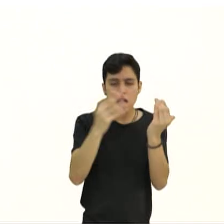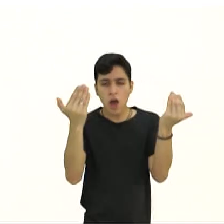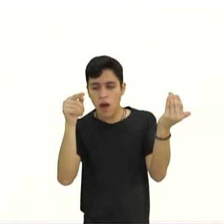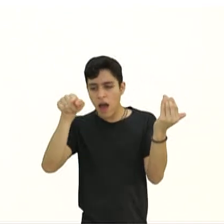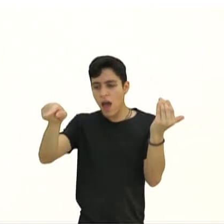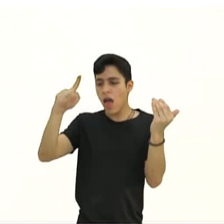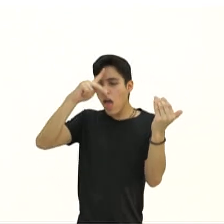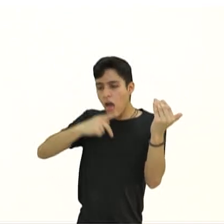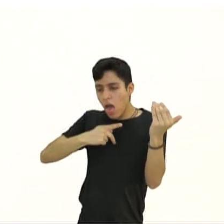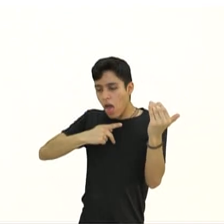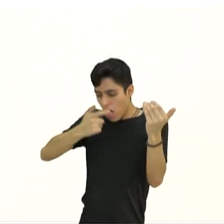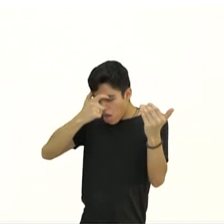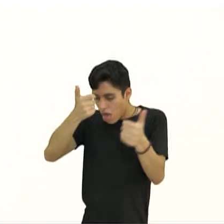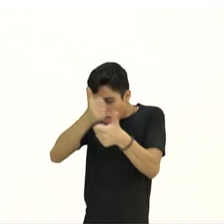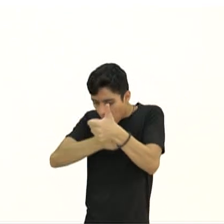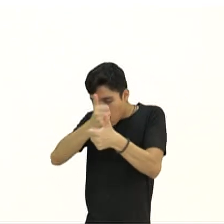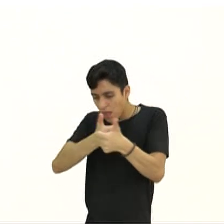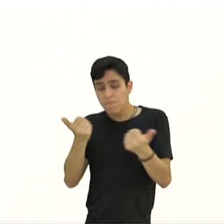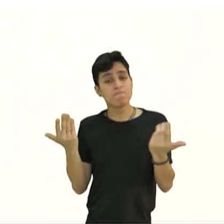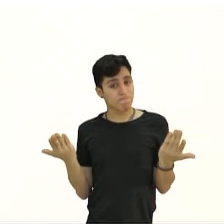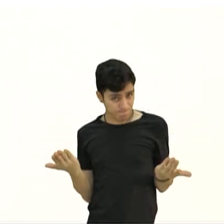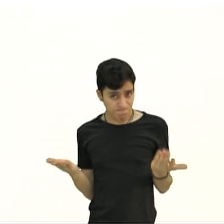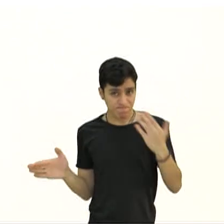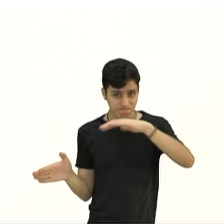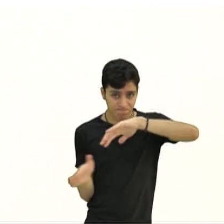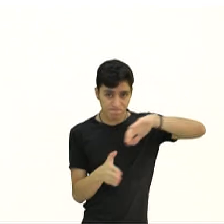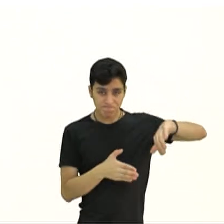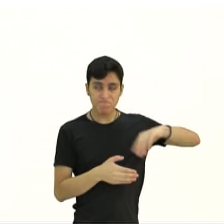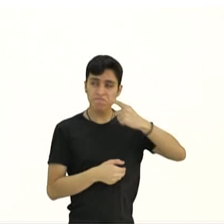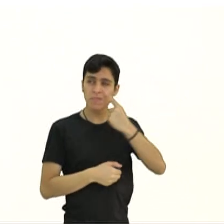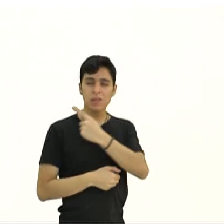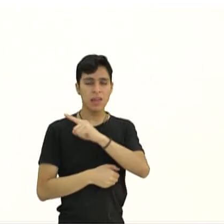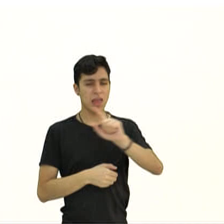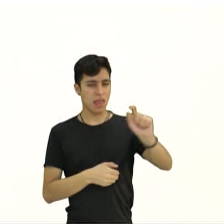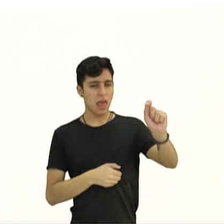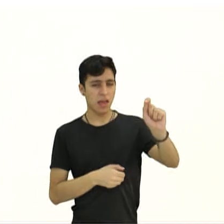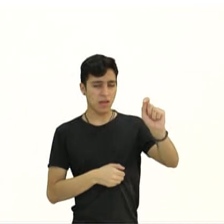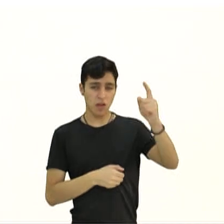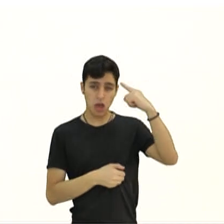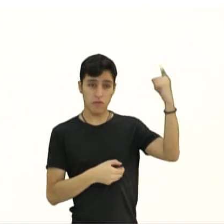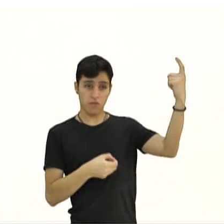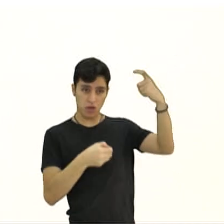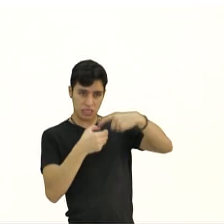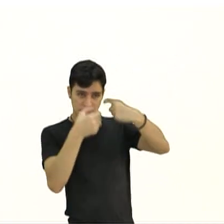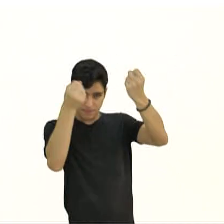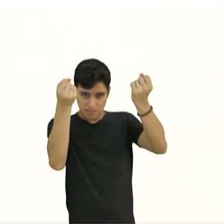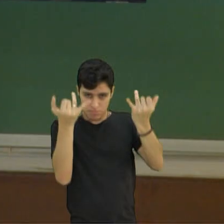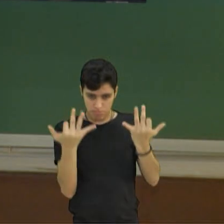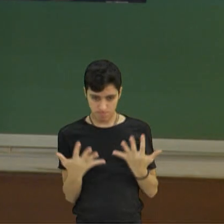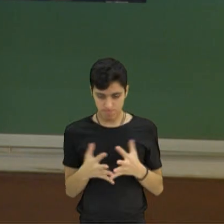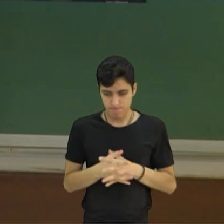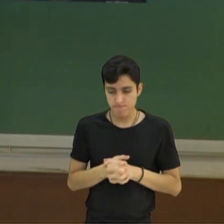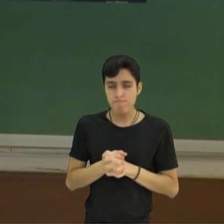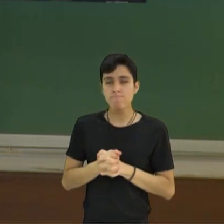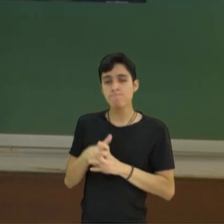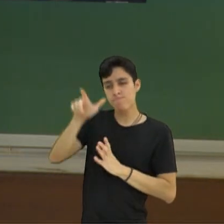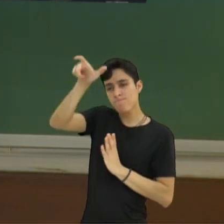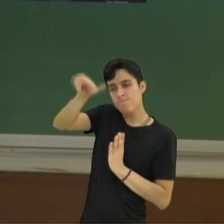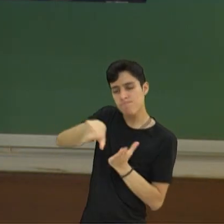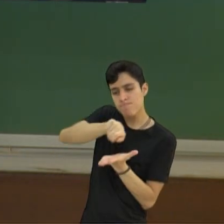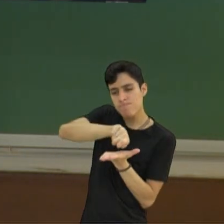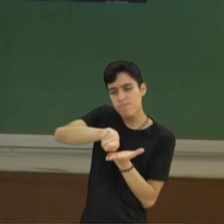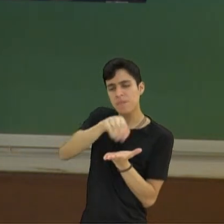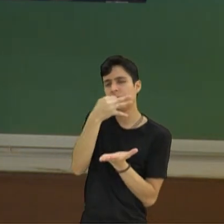egoísmo. Isso mesmo. Voltando aqui na questão A, na resposta, né? Ele tece a crítica,